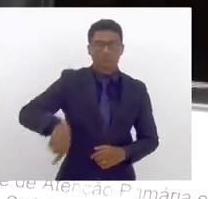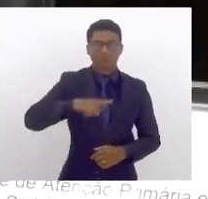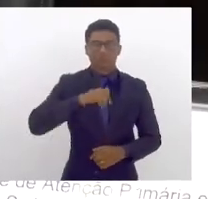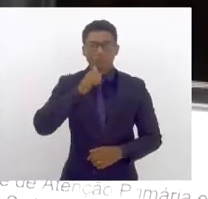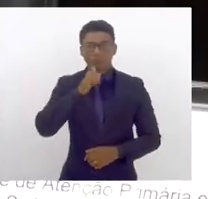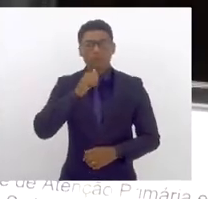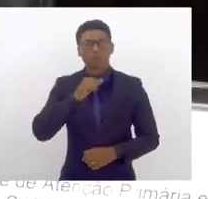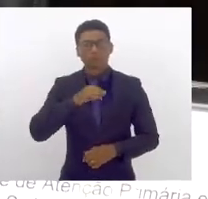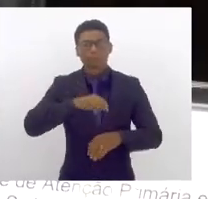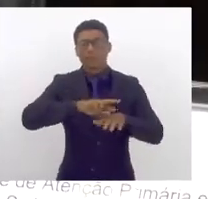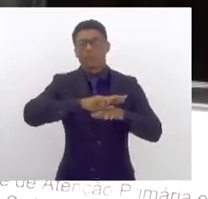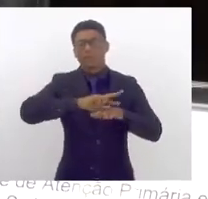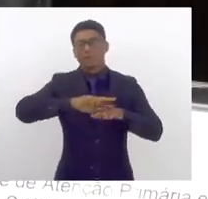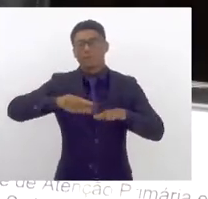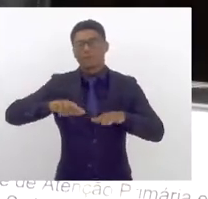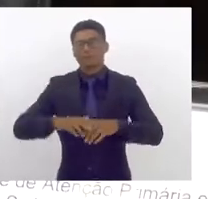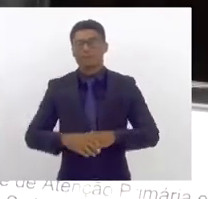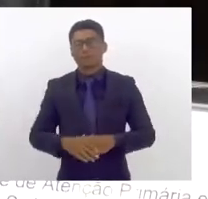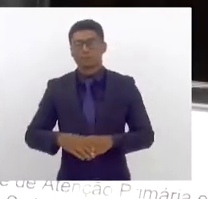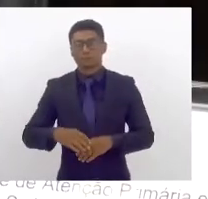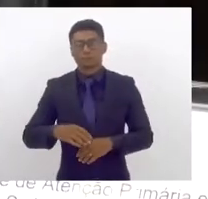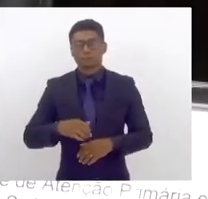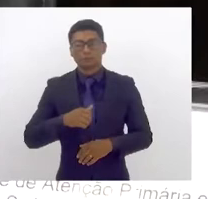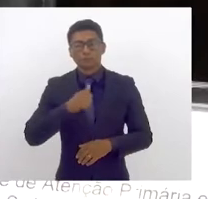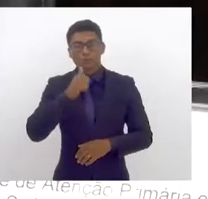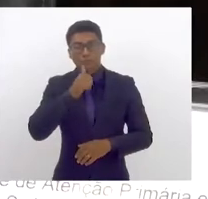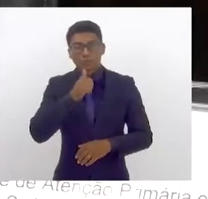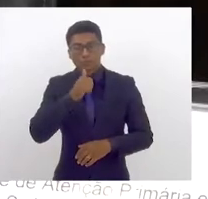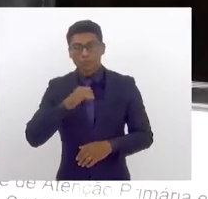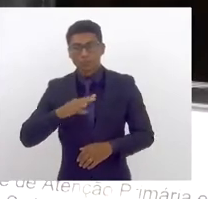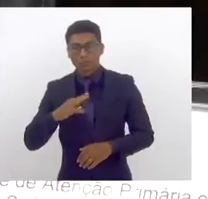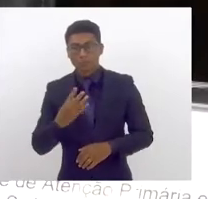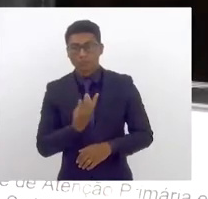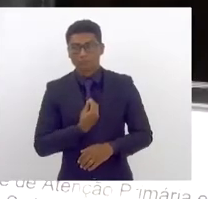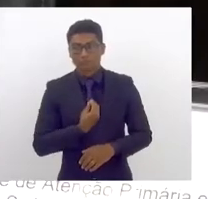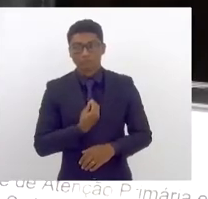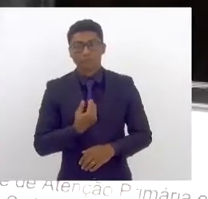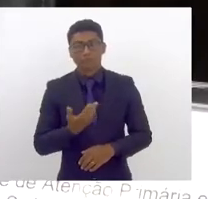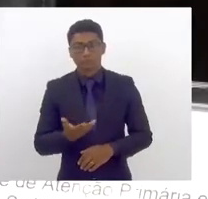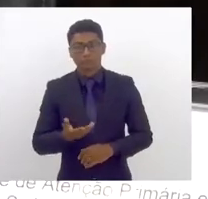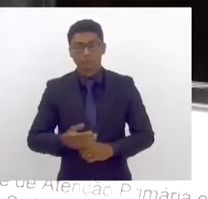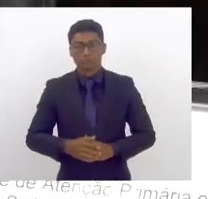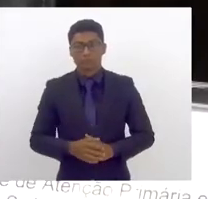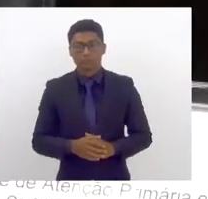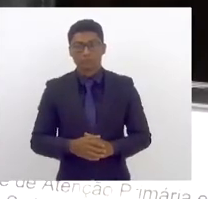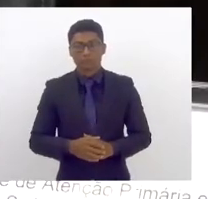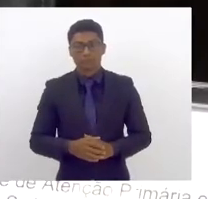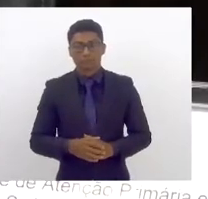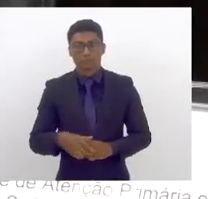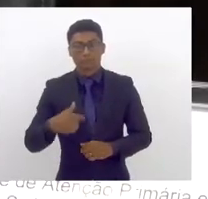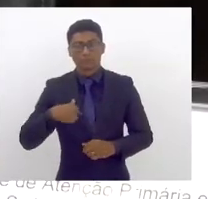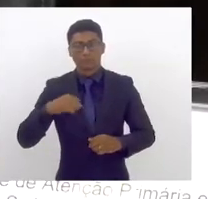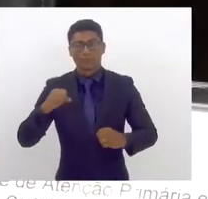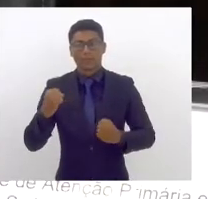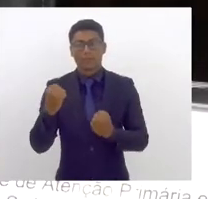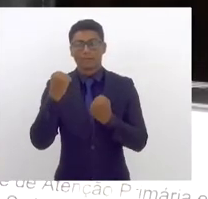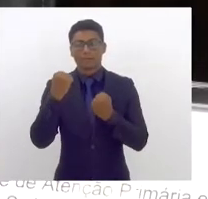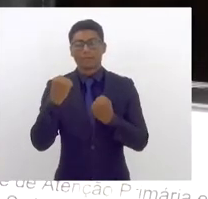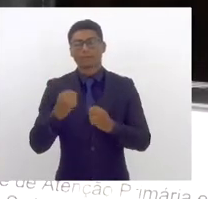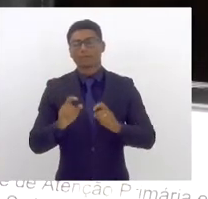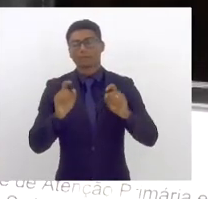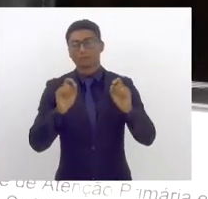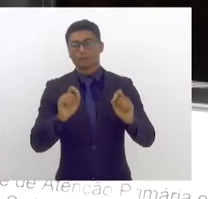diversas e aqui enquanto uma mulher lbt eu faço a defesa da